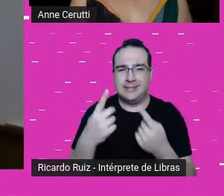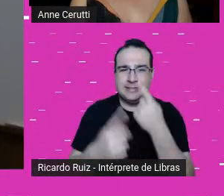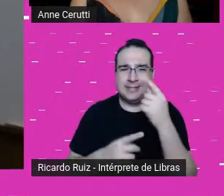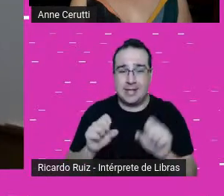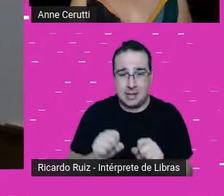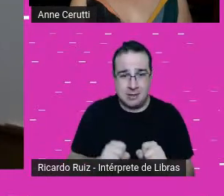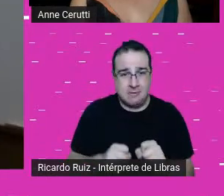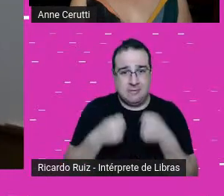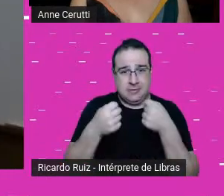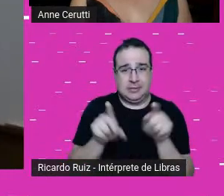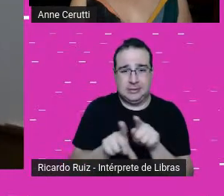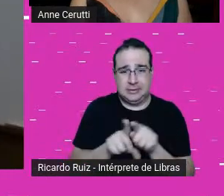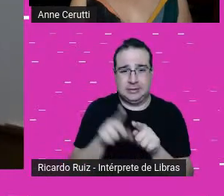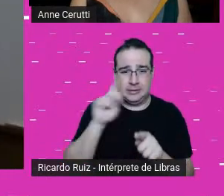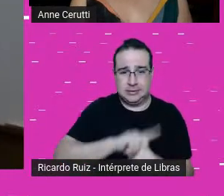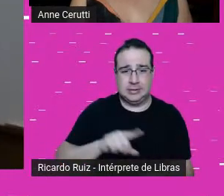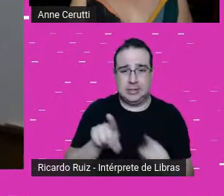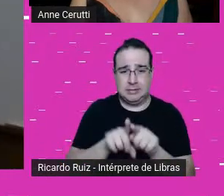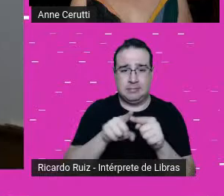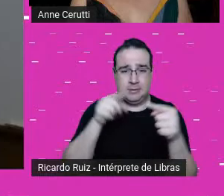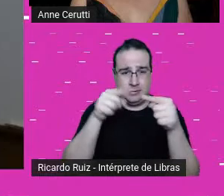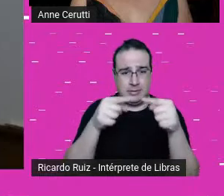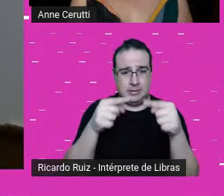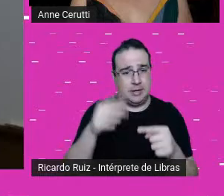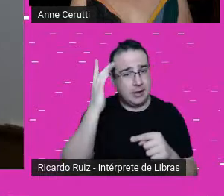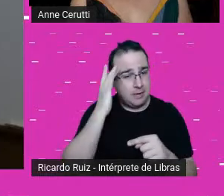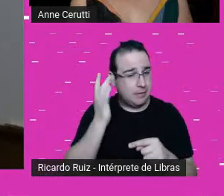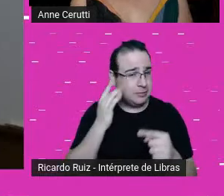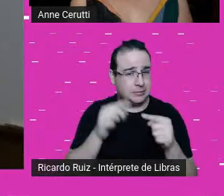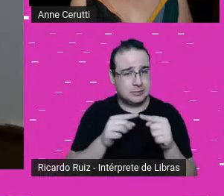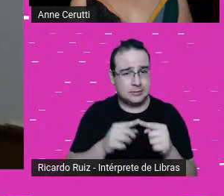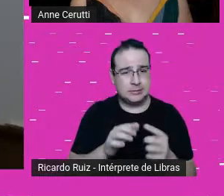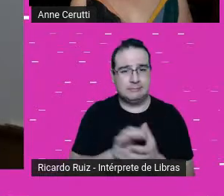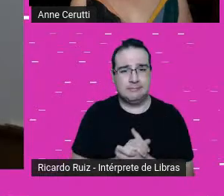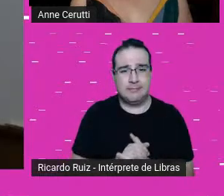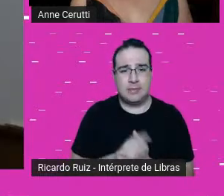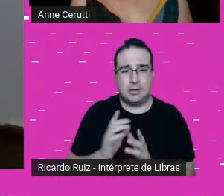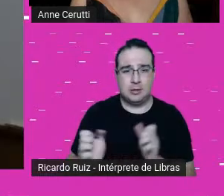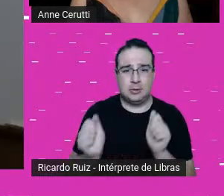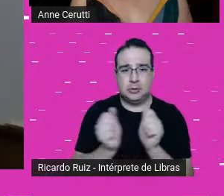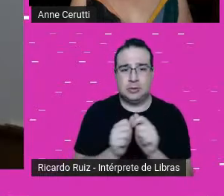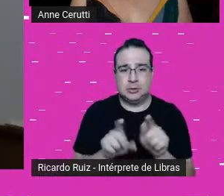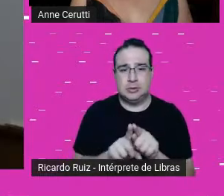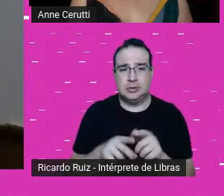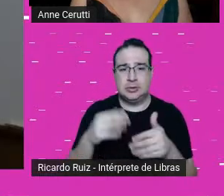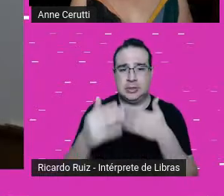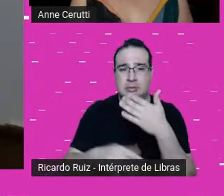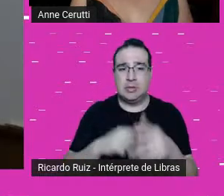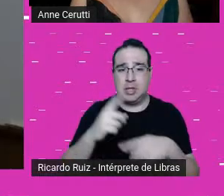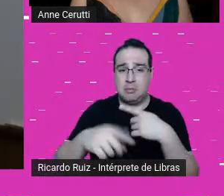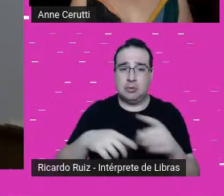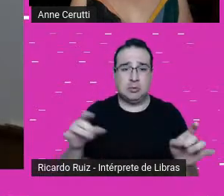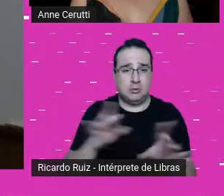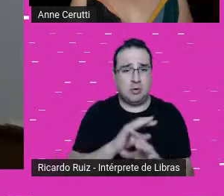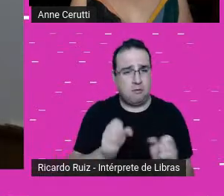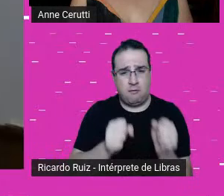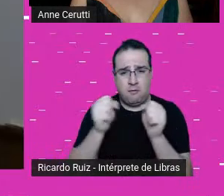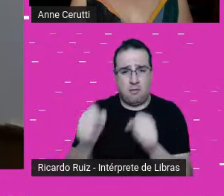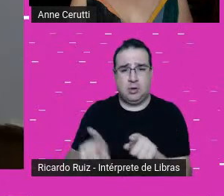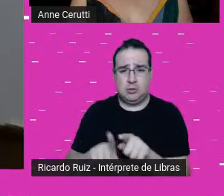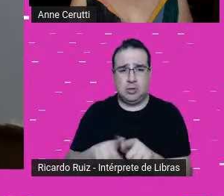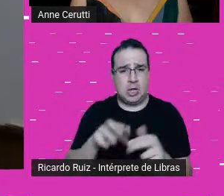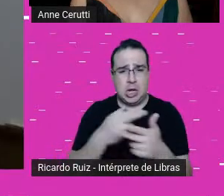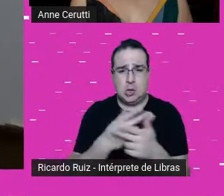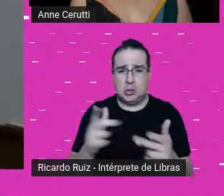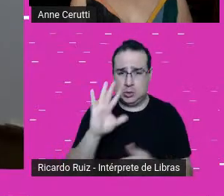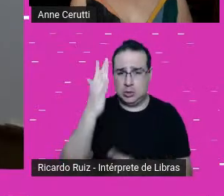força e determinação, eu acho que isso eu trago comigo, assim, depois você fica forte, depois as coisas